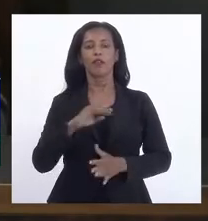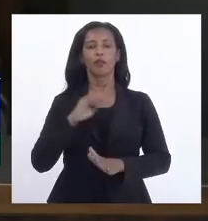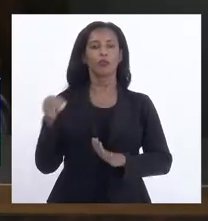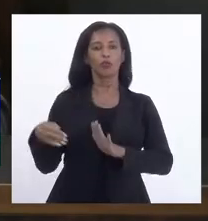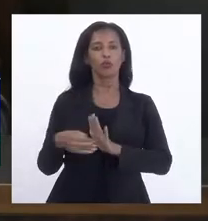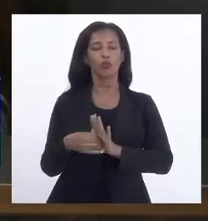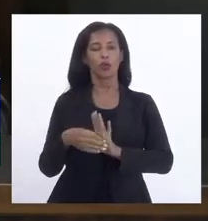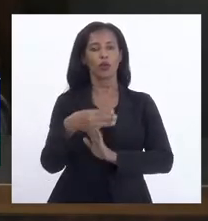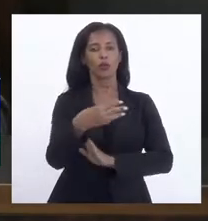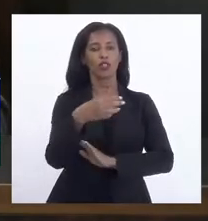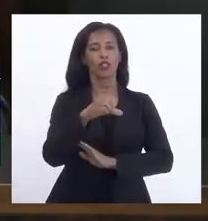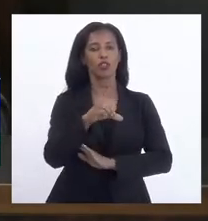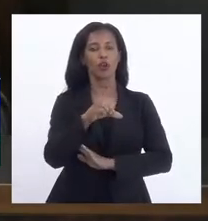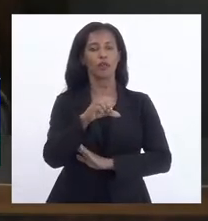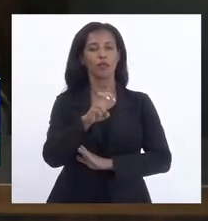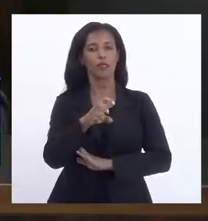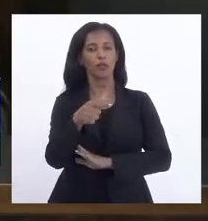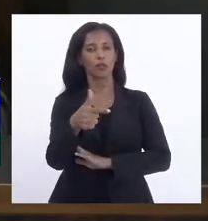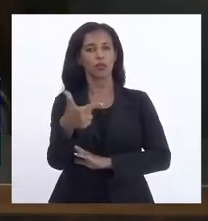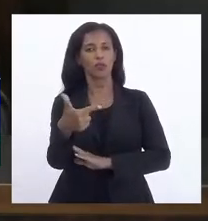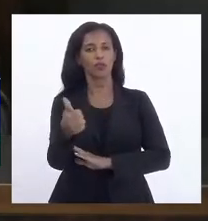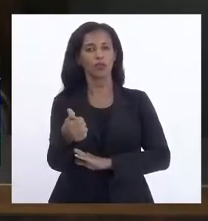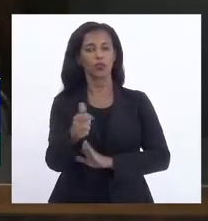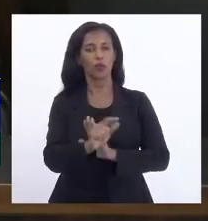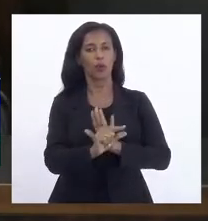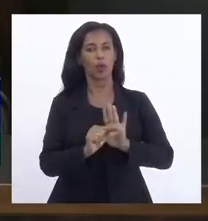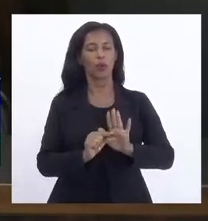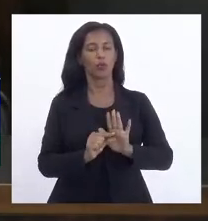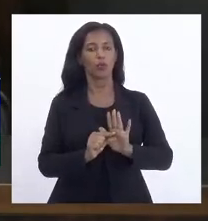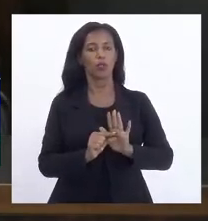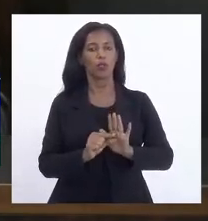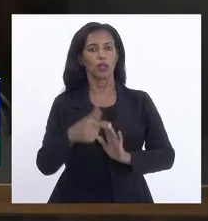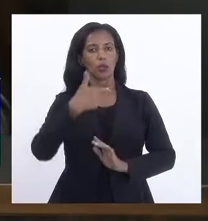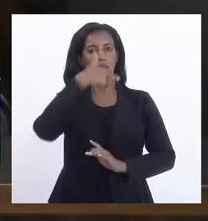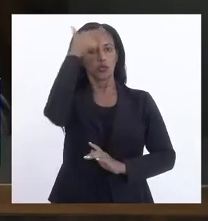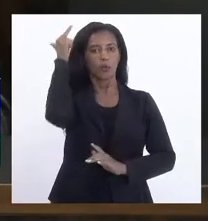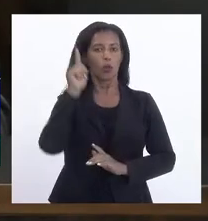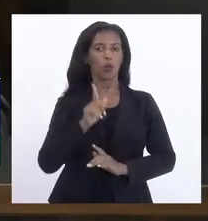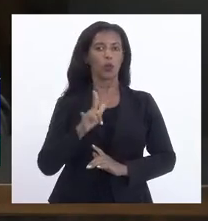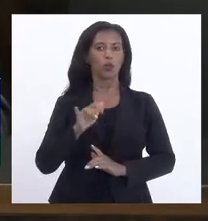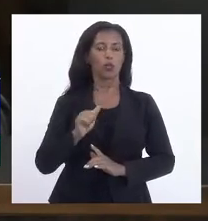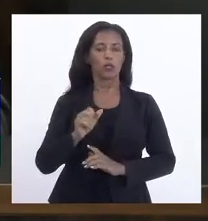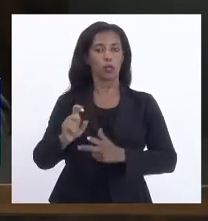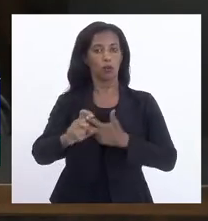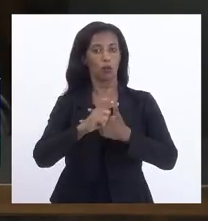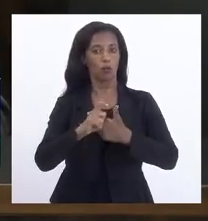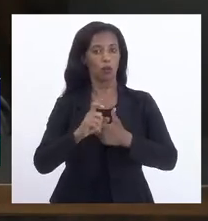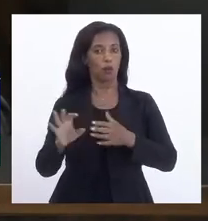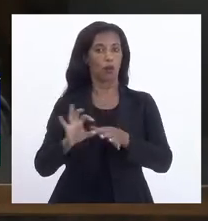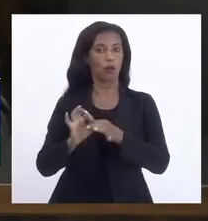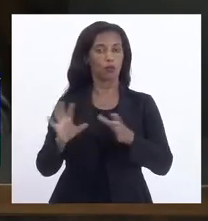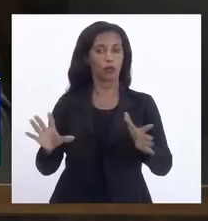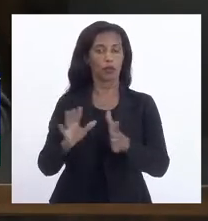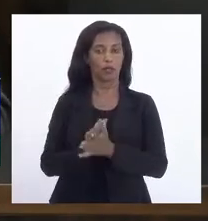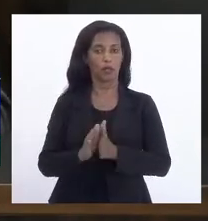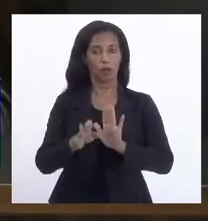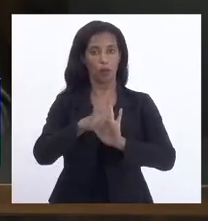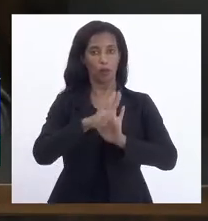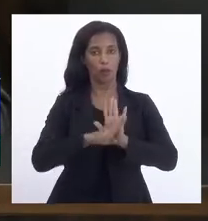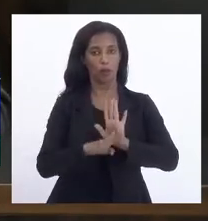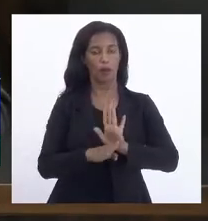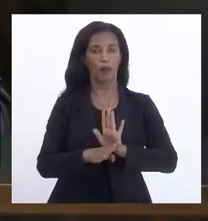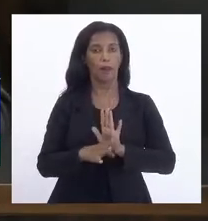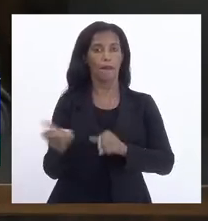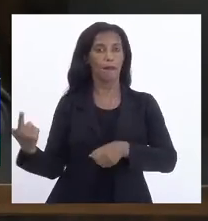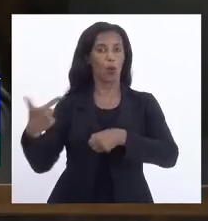de lei 3952-21, de autoria dos deputados Luiz Paulo e Lucinha, que fica o Poder Executivo autorizado a criar o programa Meu